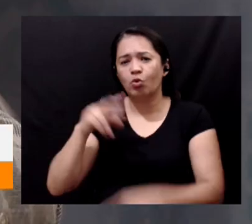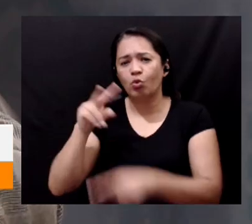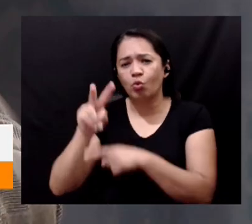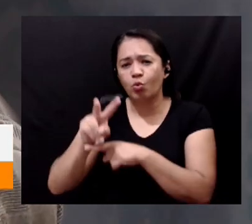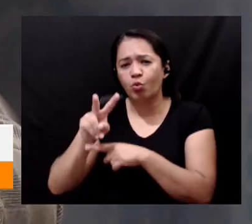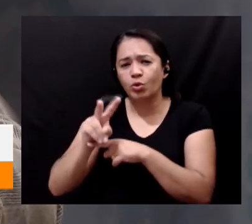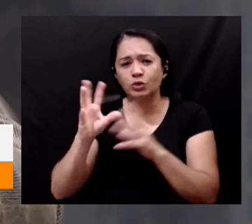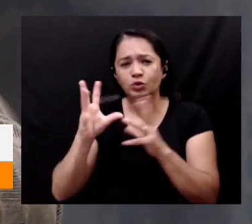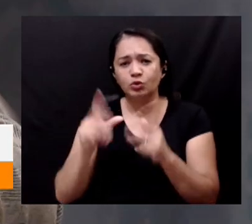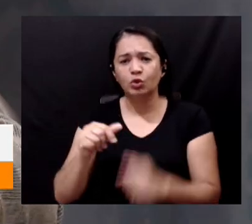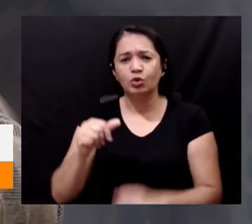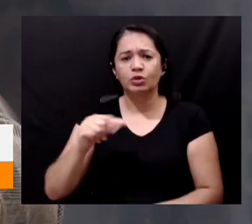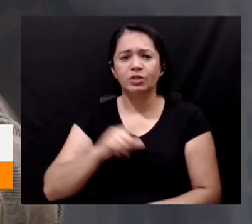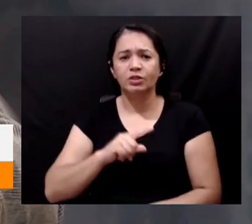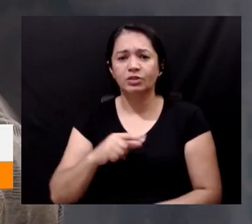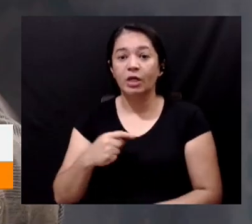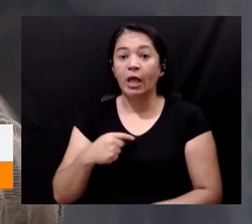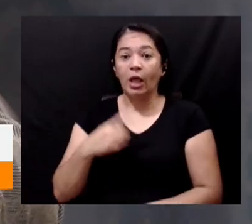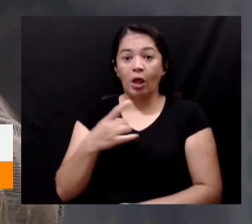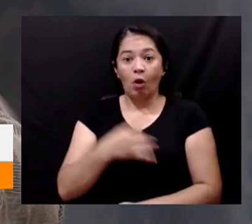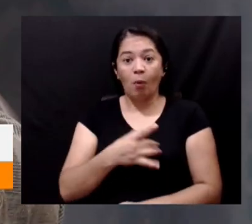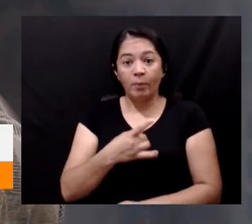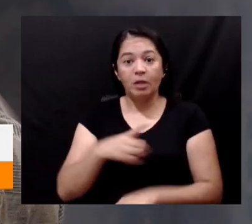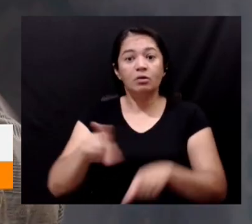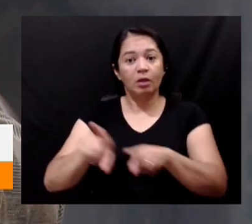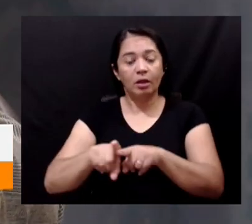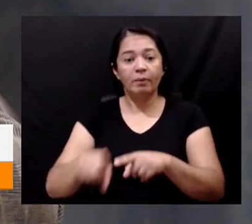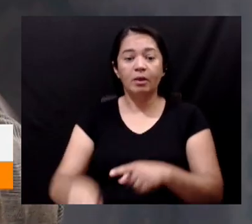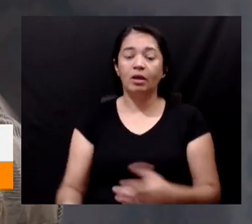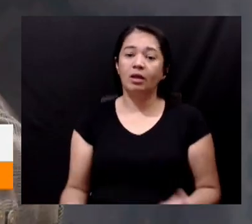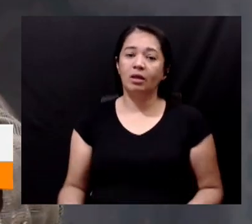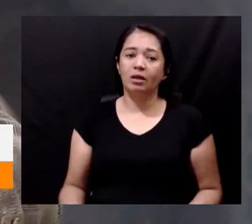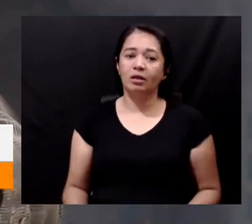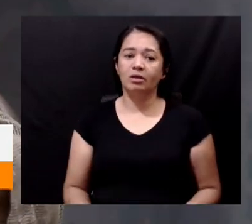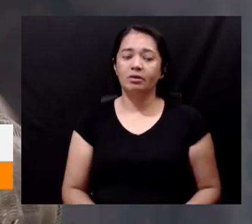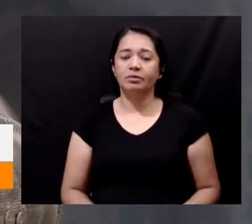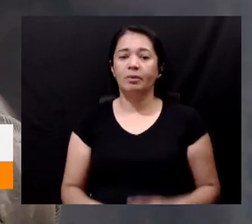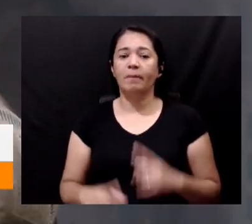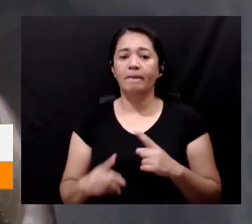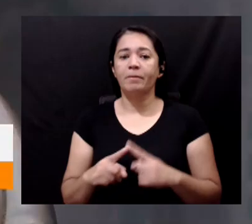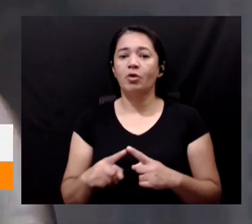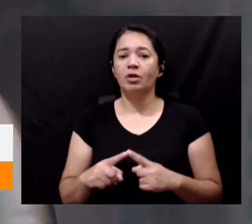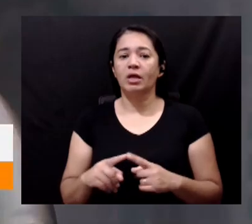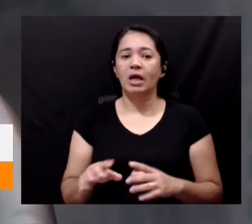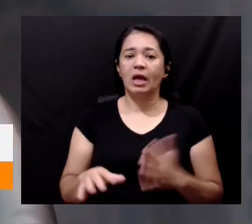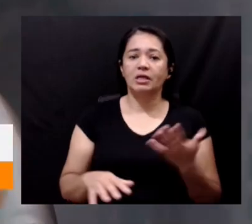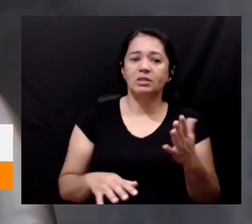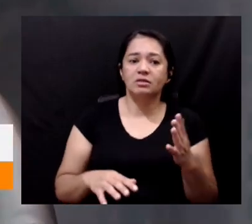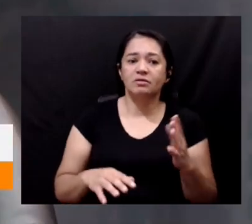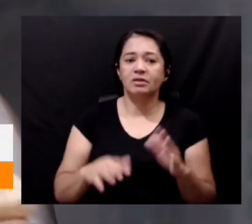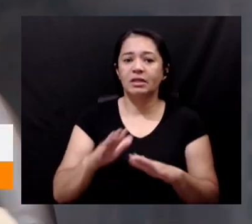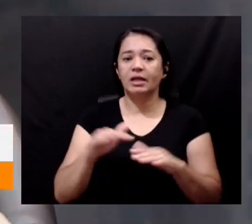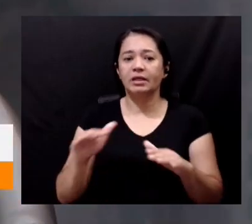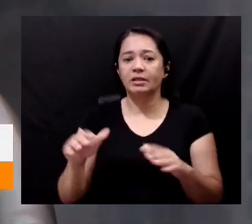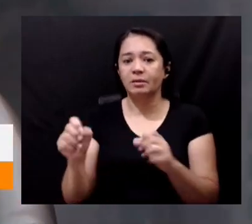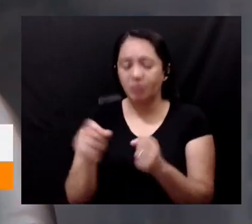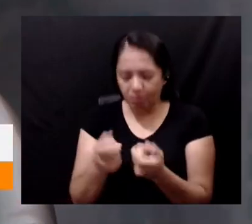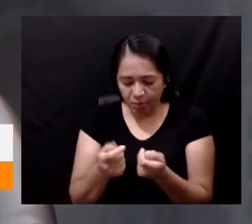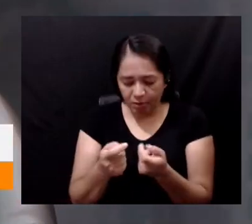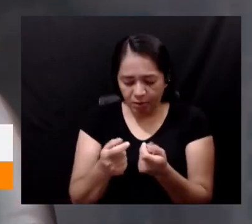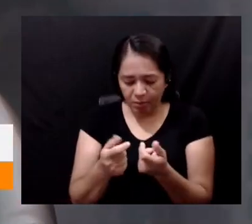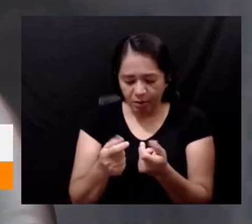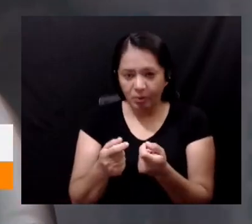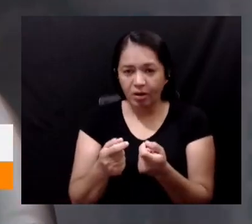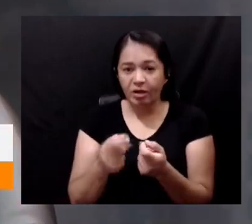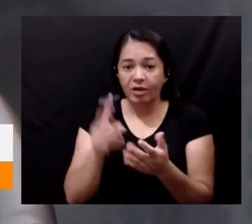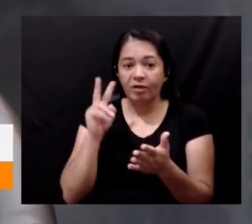tinha, eu ficava com medo também, Uhum. né, porque de repente do nada a criança pode estar lá tal, distrair, ver ali um Tudo muito